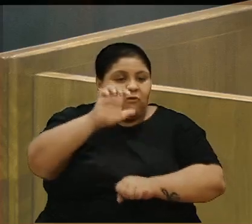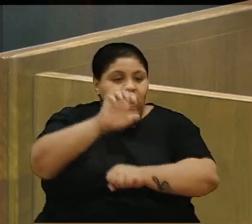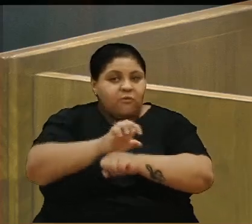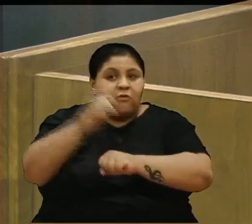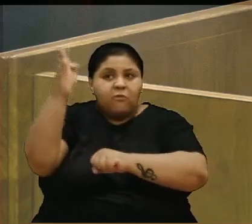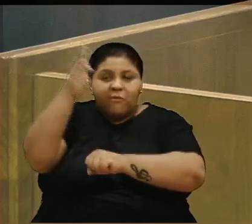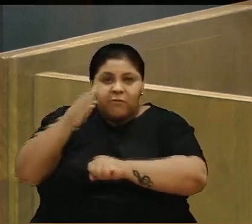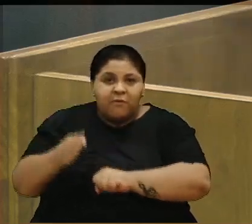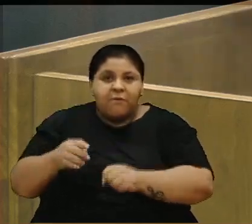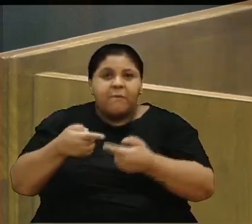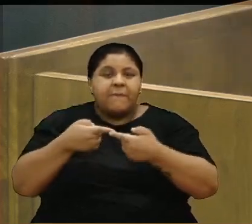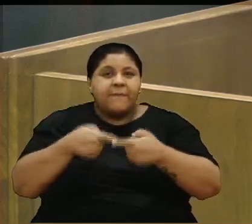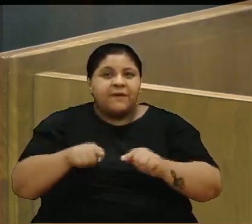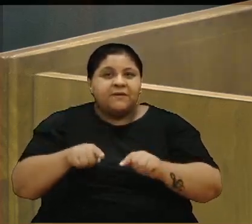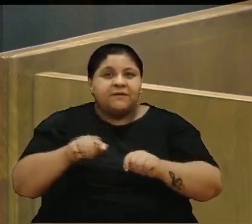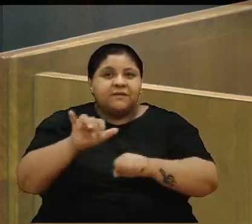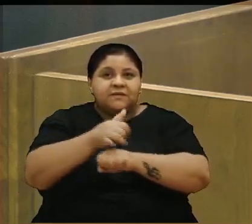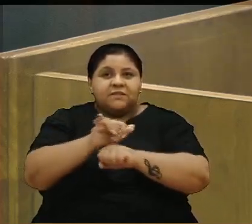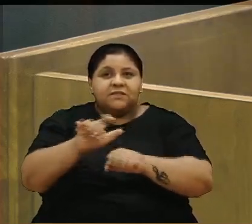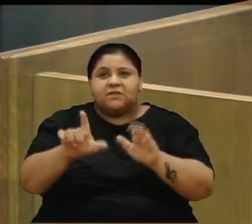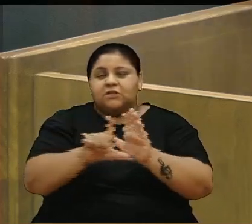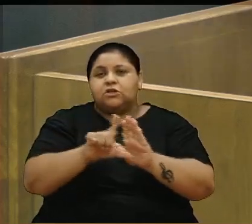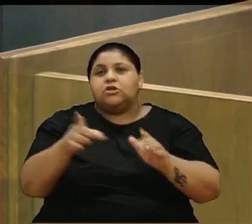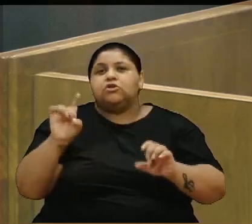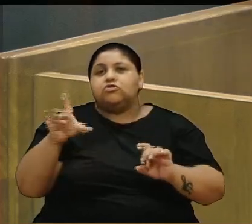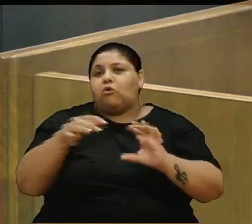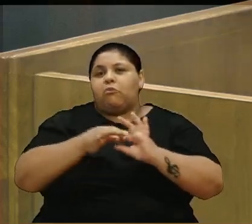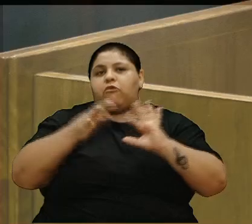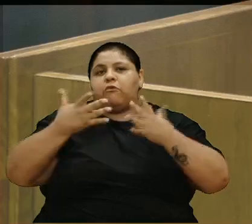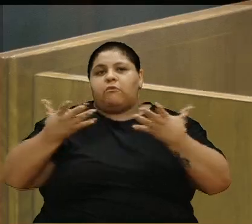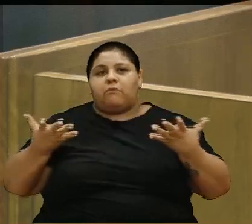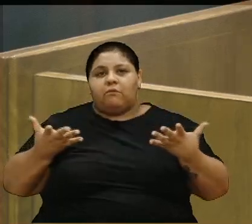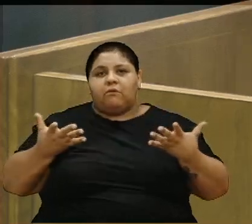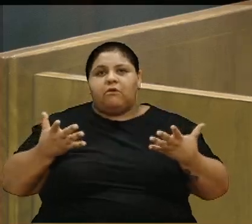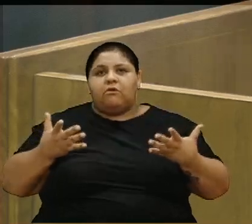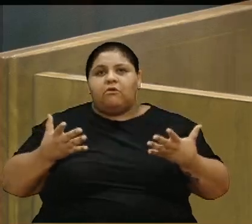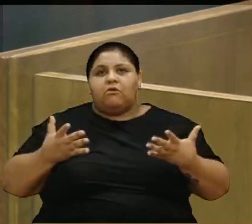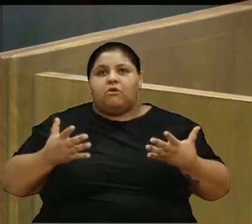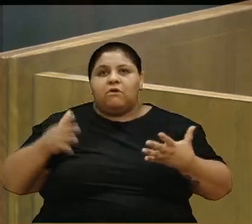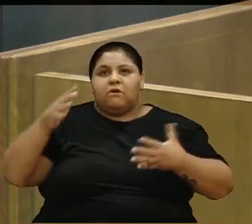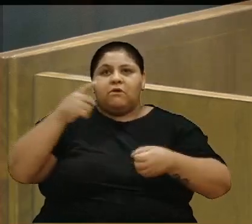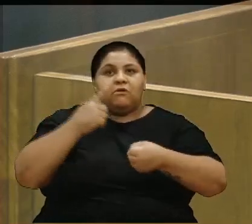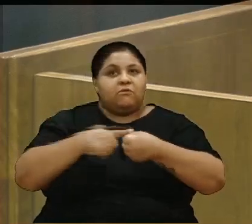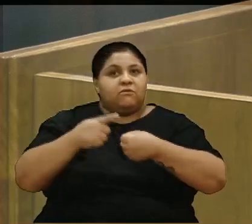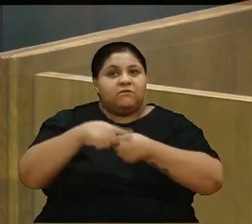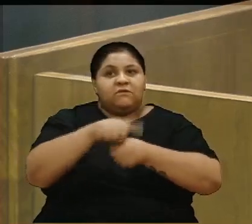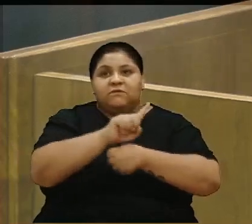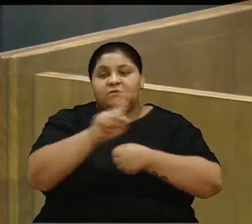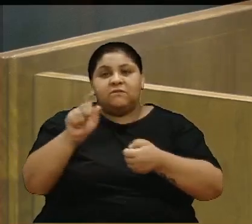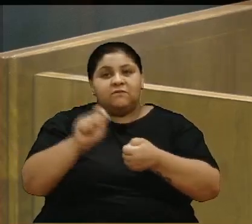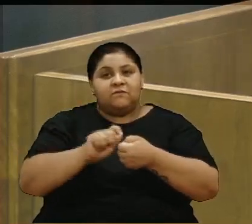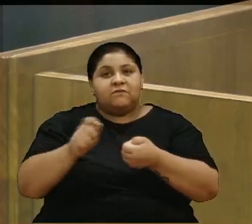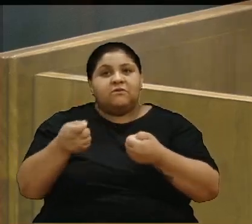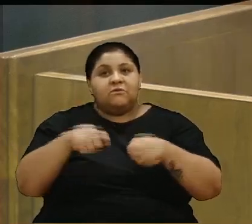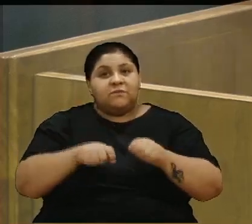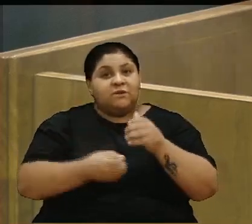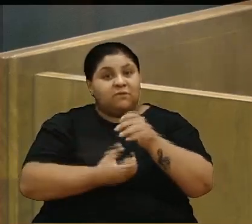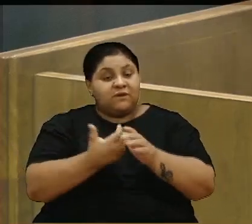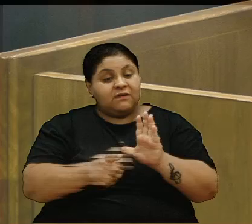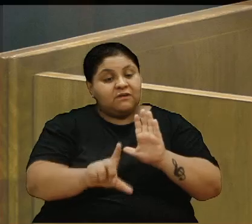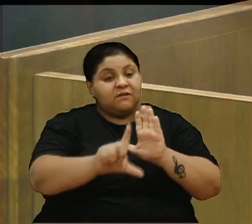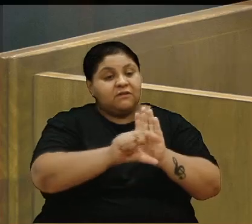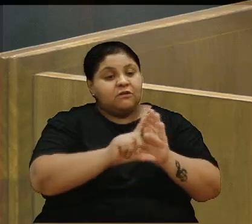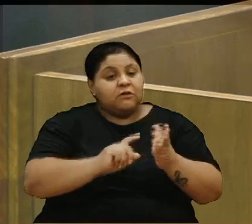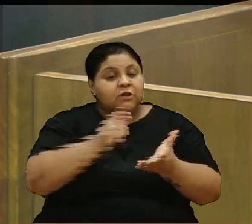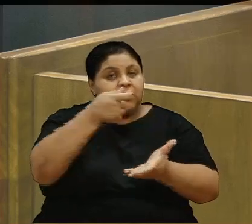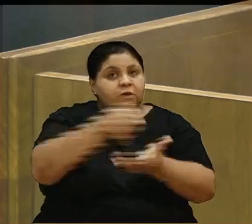em dispositivos legais, porque, claro, só por livre e espontânea vontade os municípios não vão fazer, mas nós podemos prever legislações que vão